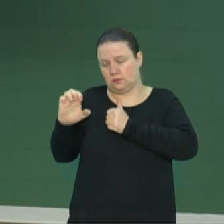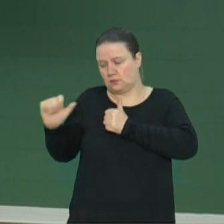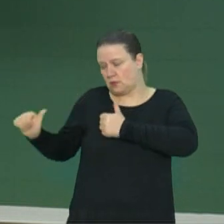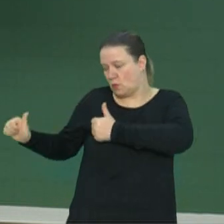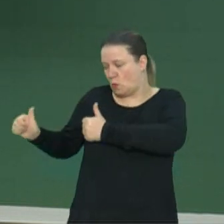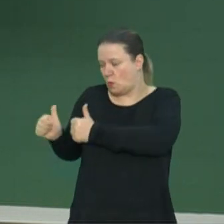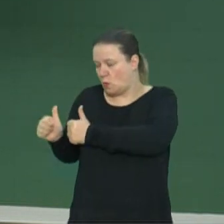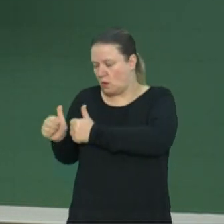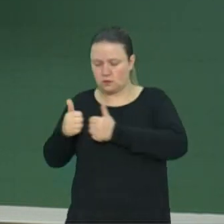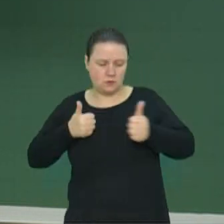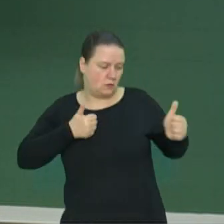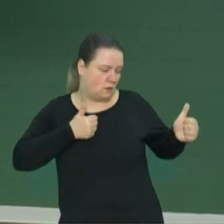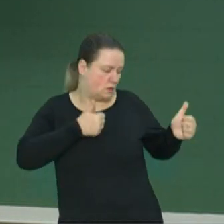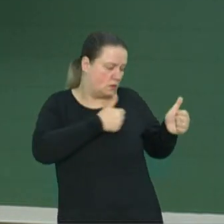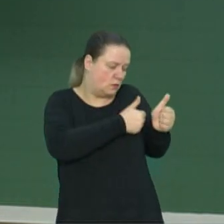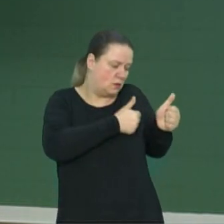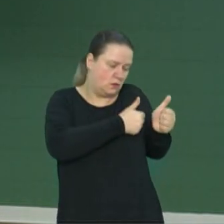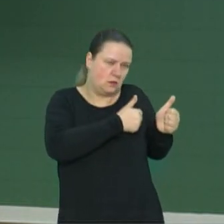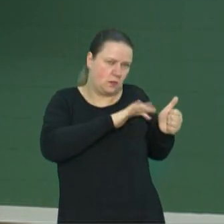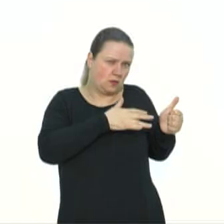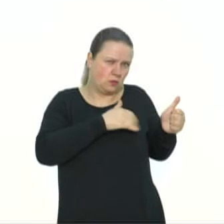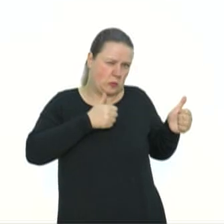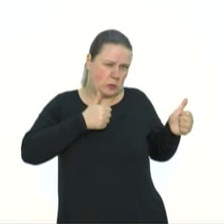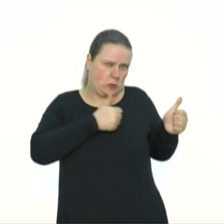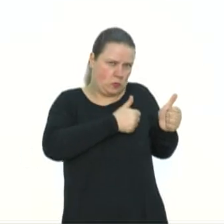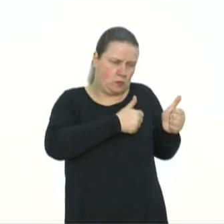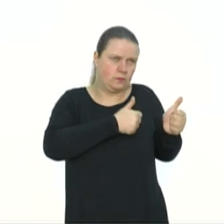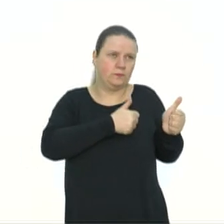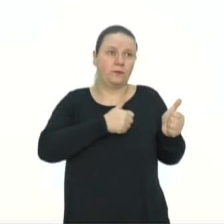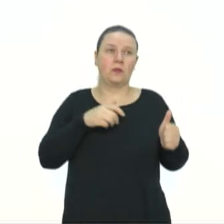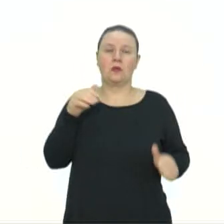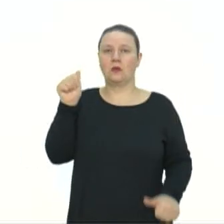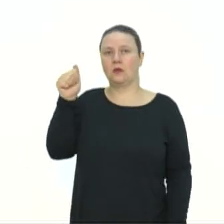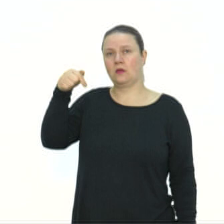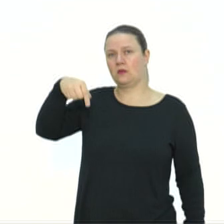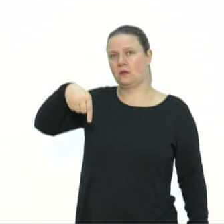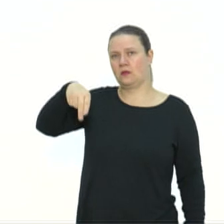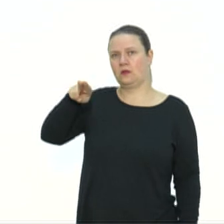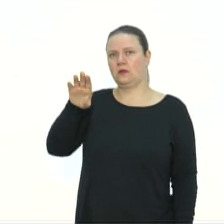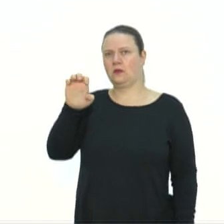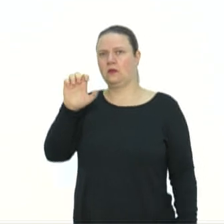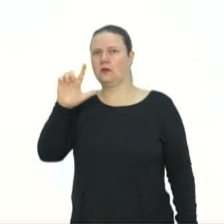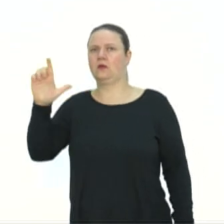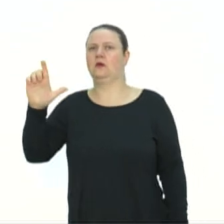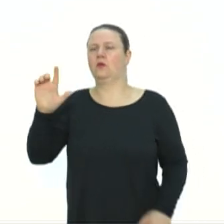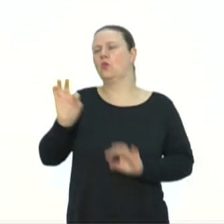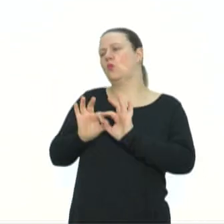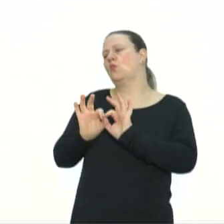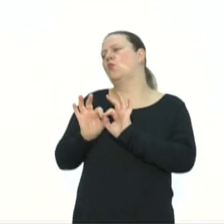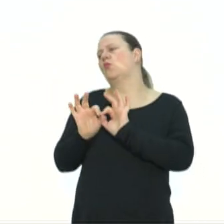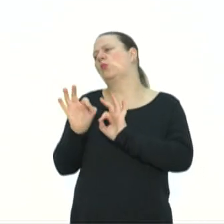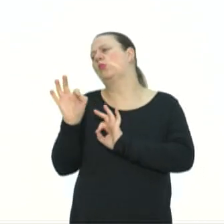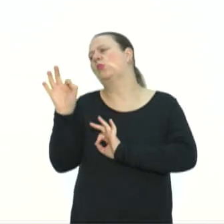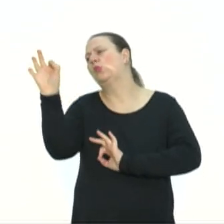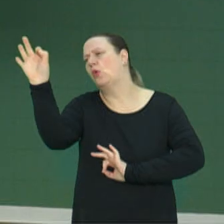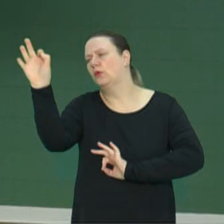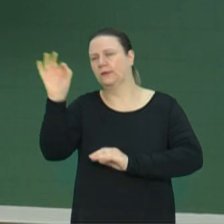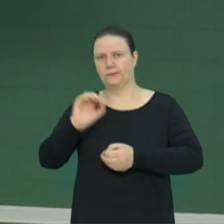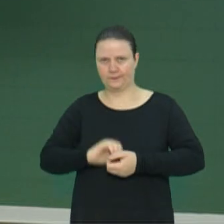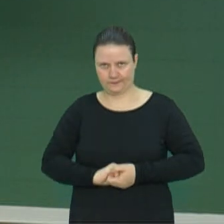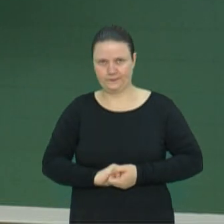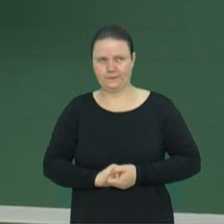está mais ou menos perto. E aquele para algo que está lejos, algo que está